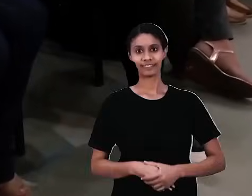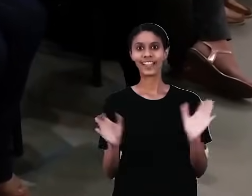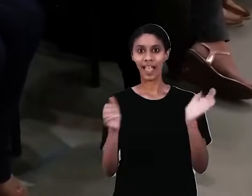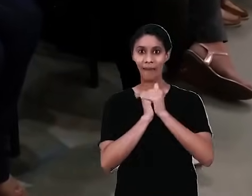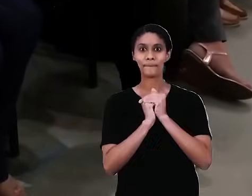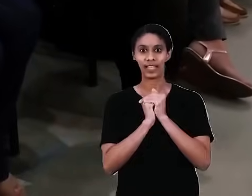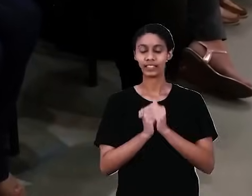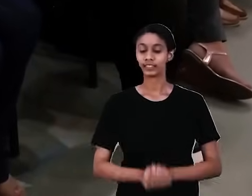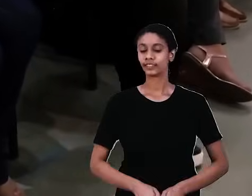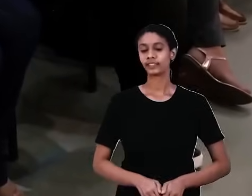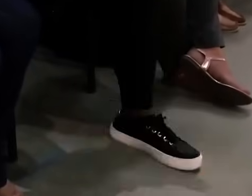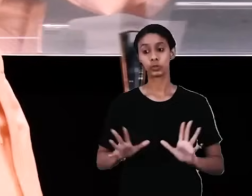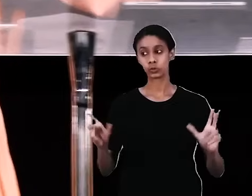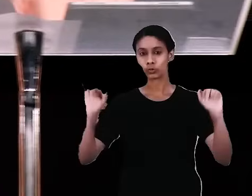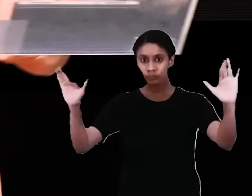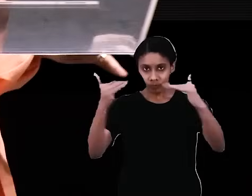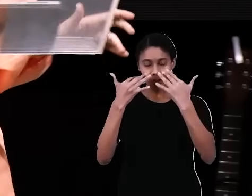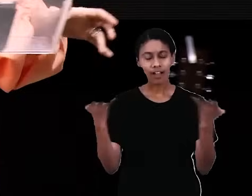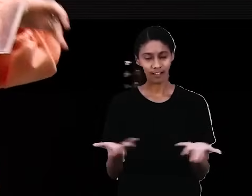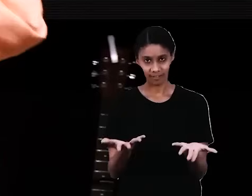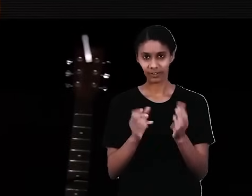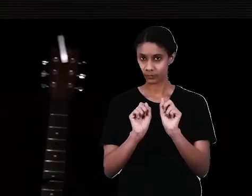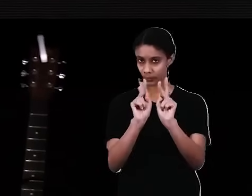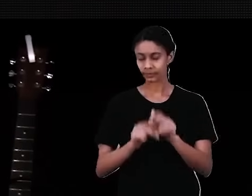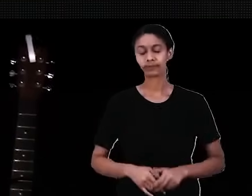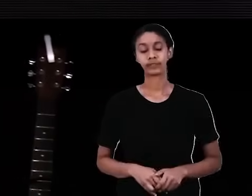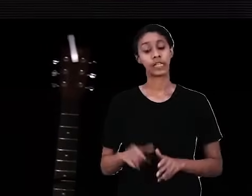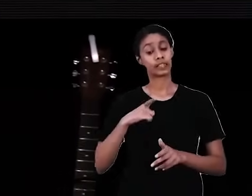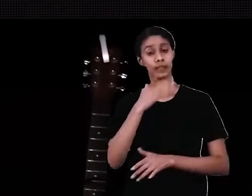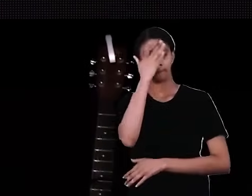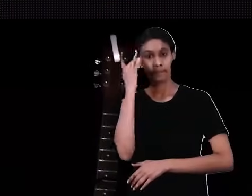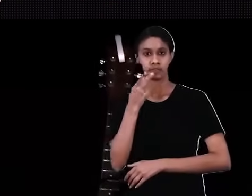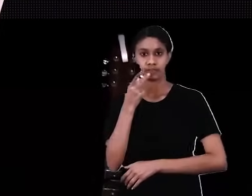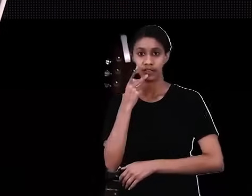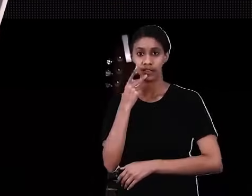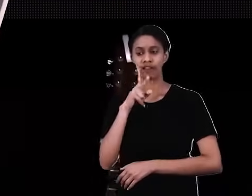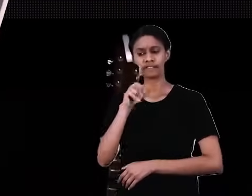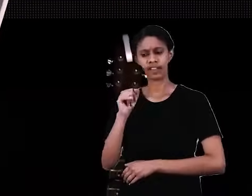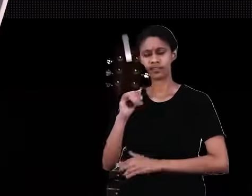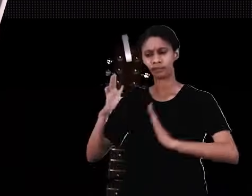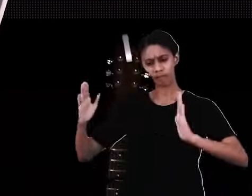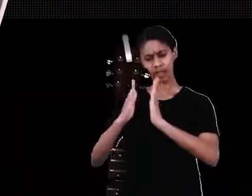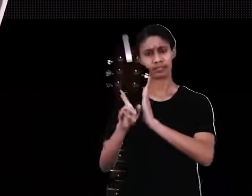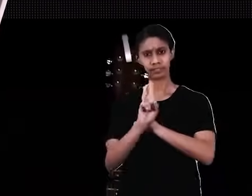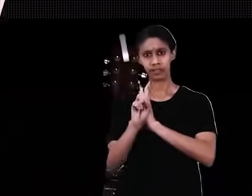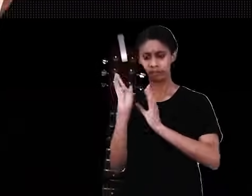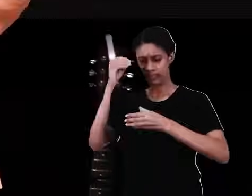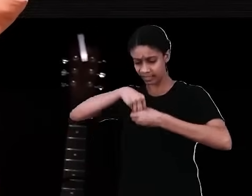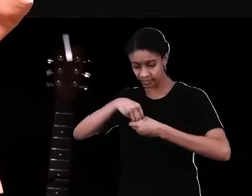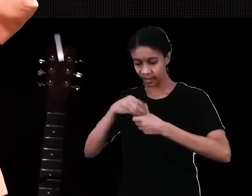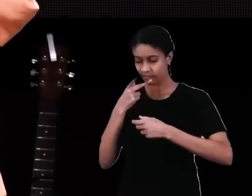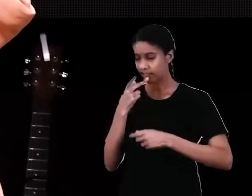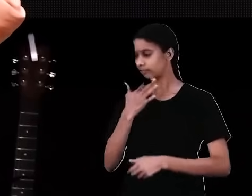Amém? Foca todo mundo aqui. Amém, gente? Tem gente que quando fala assim, não vai atacar o predador, vai entrar na concha e diz, não